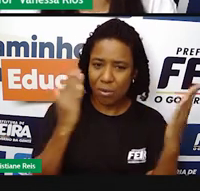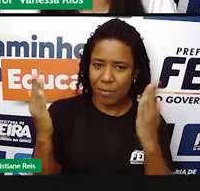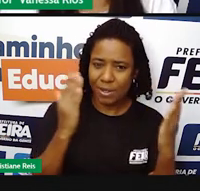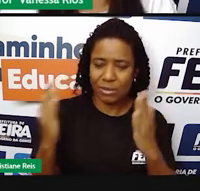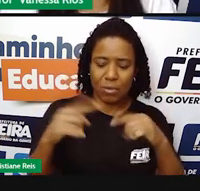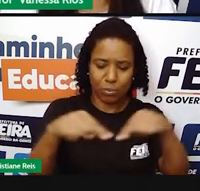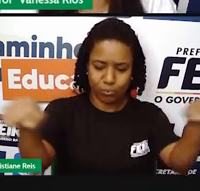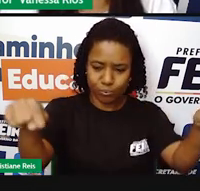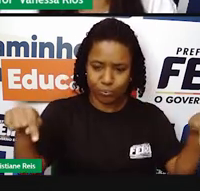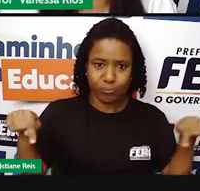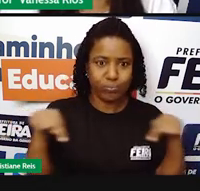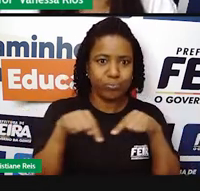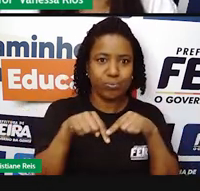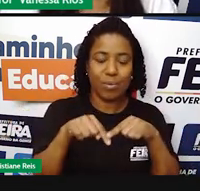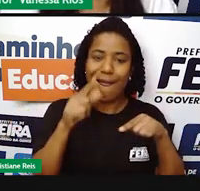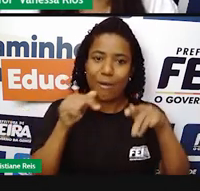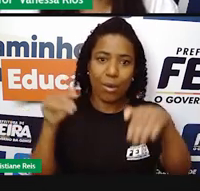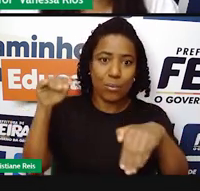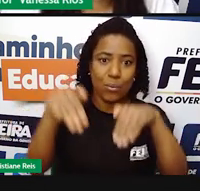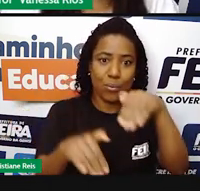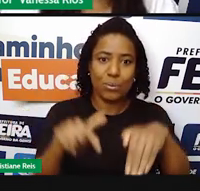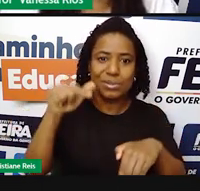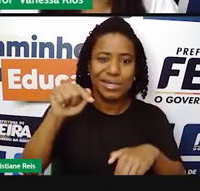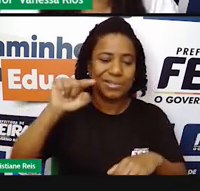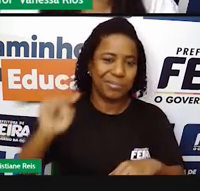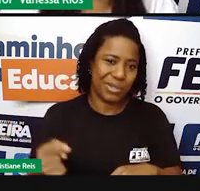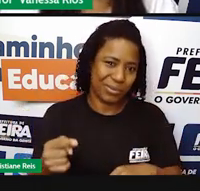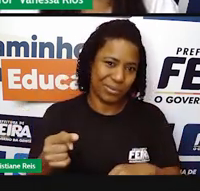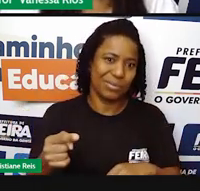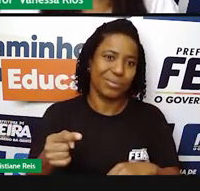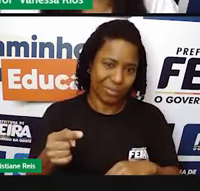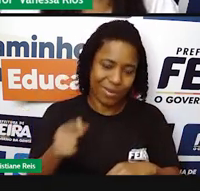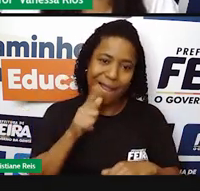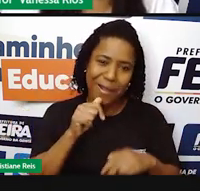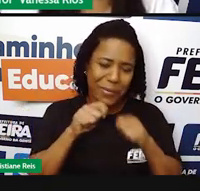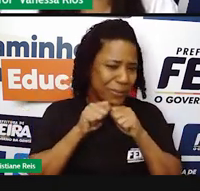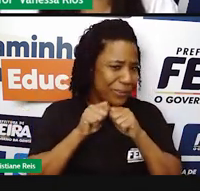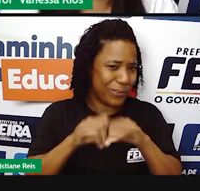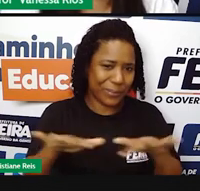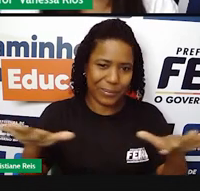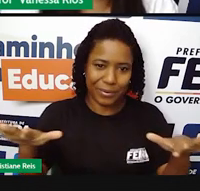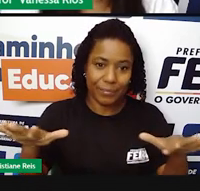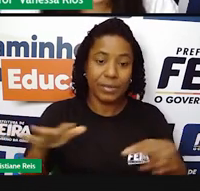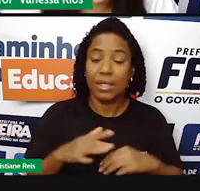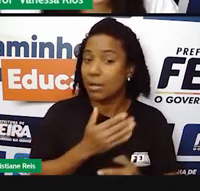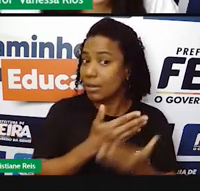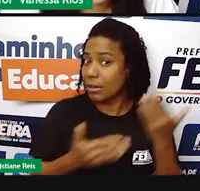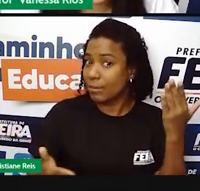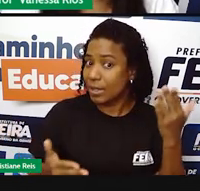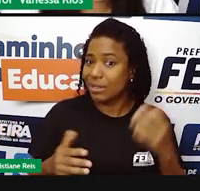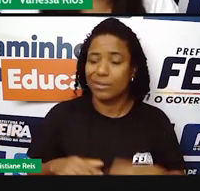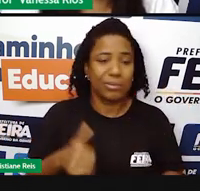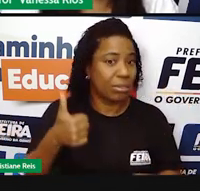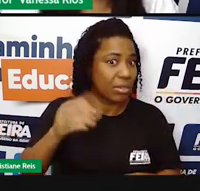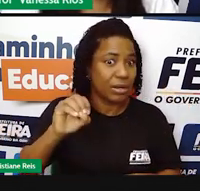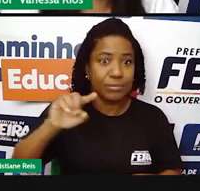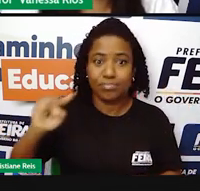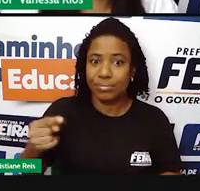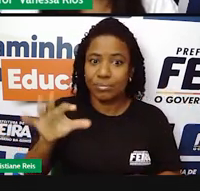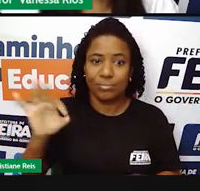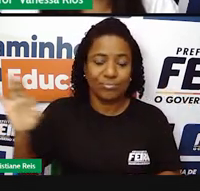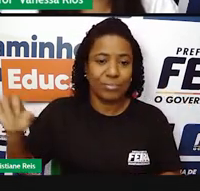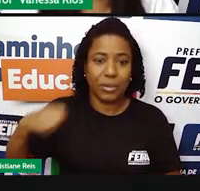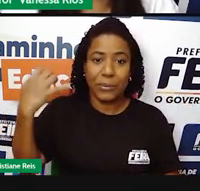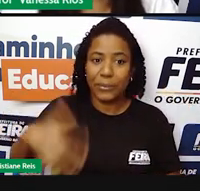piscinas olímpicas cheias a cada dia. A perda financeira no ano foi de mais de 10 bilhões. É o que aponta